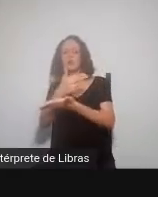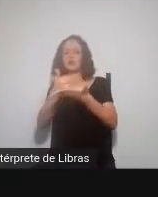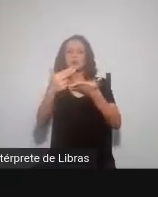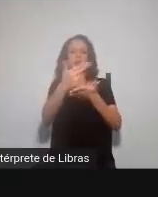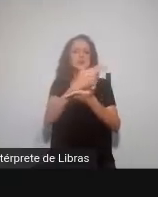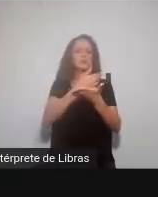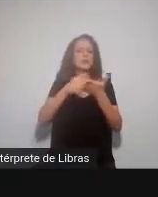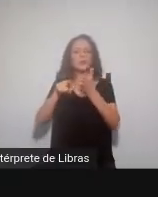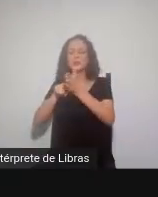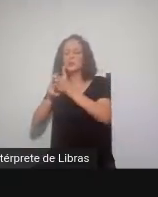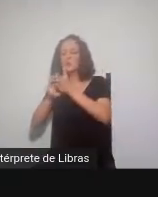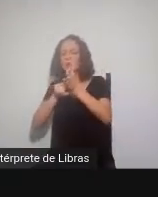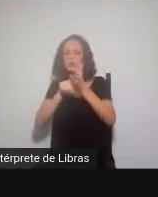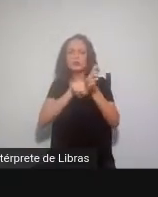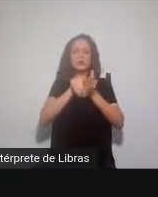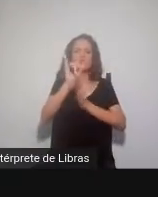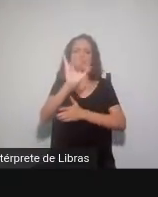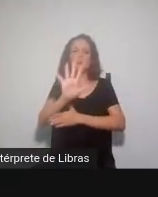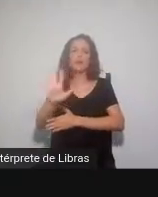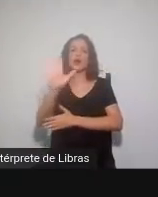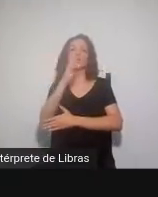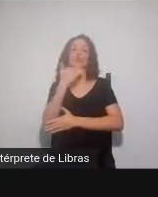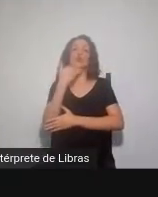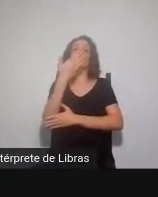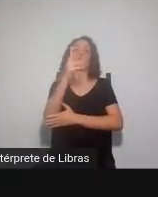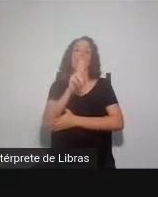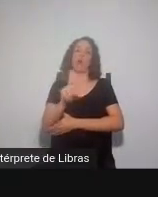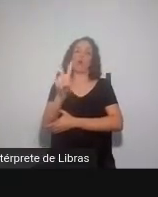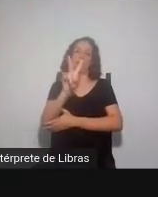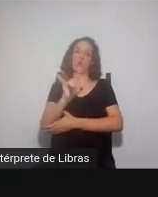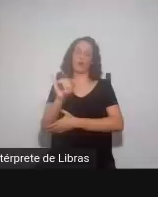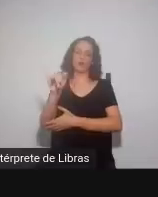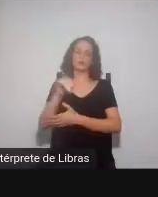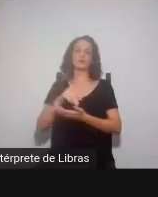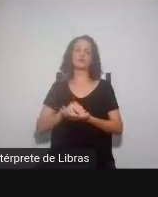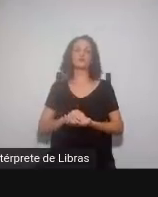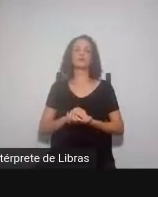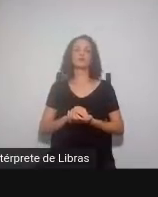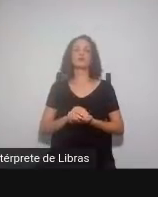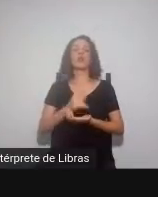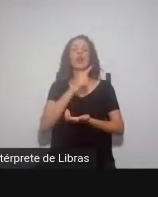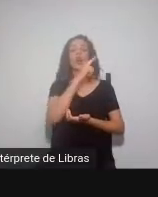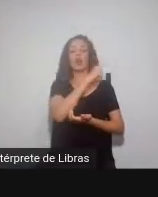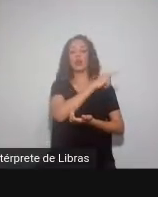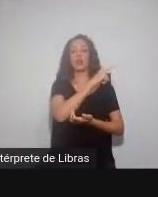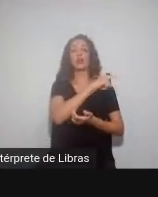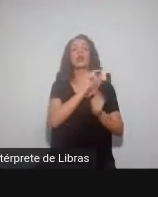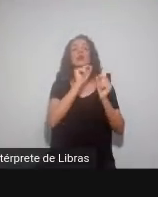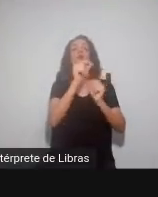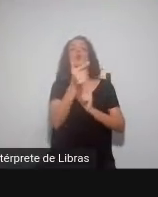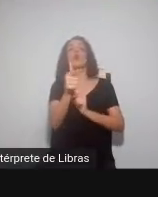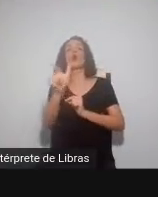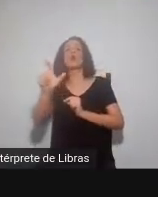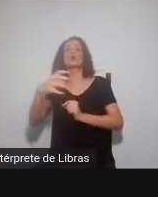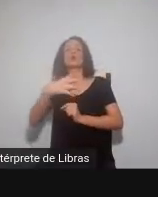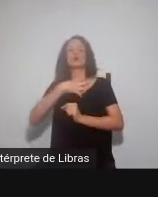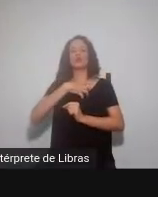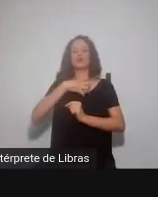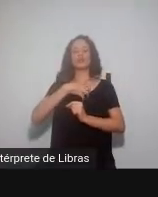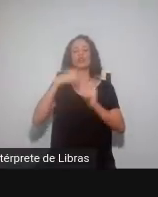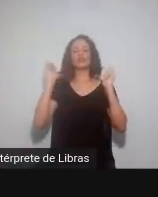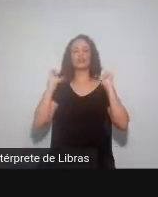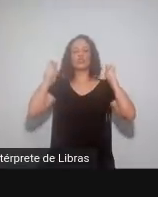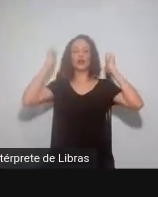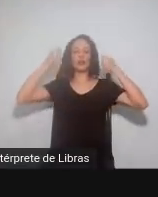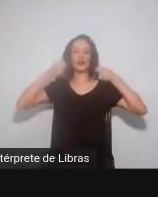imagem, enfim. Aqui, no outro estilo, né? Chapeuzinho vermelho, com essa discussão de